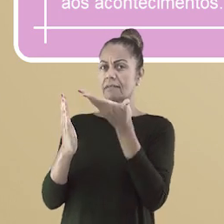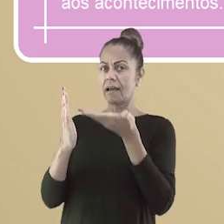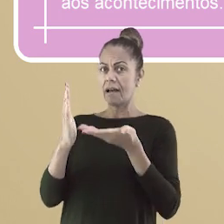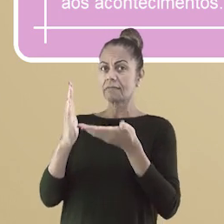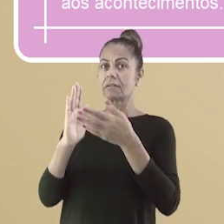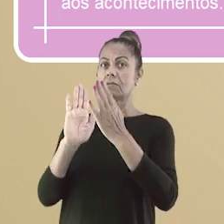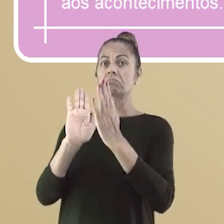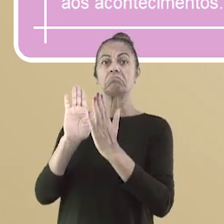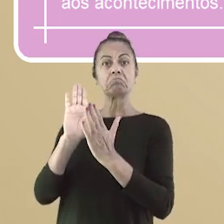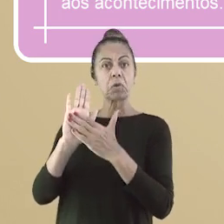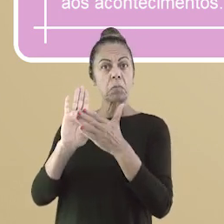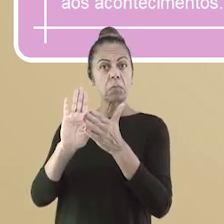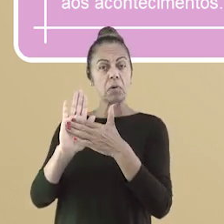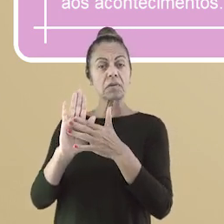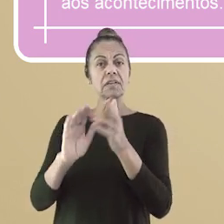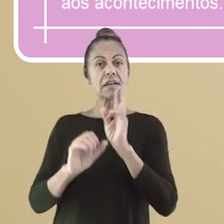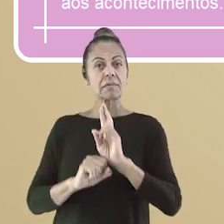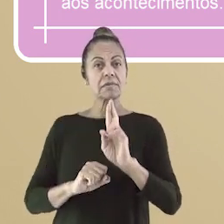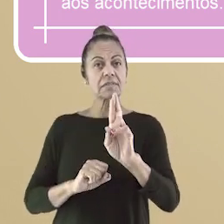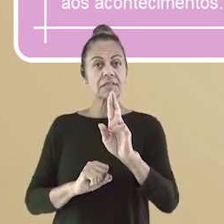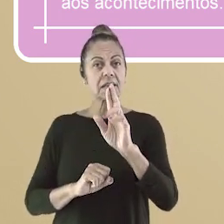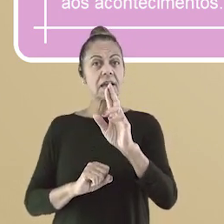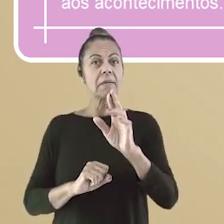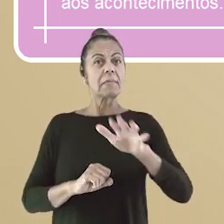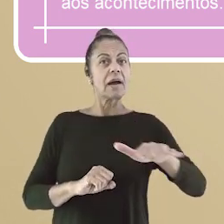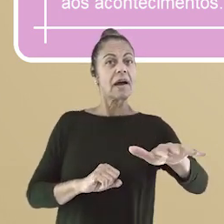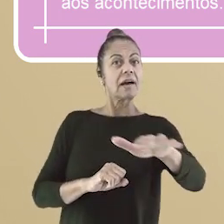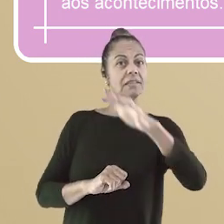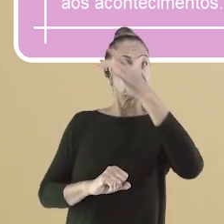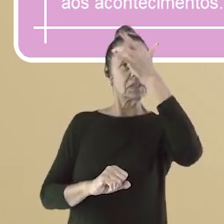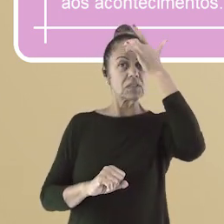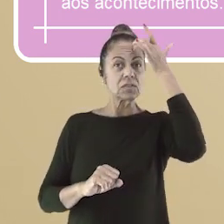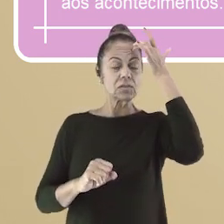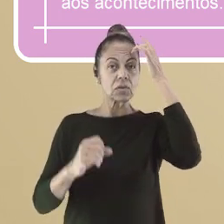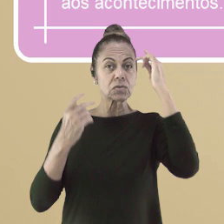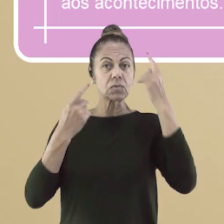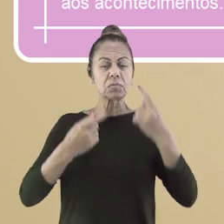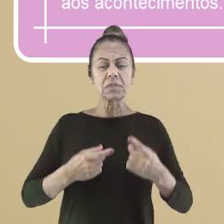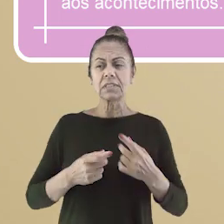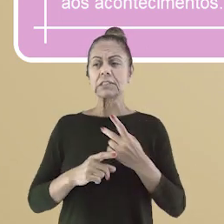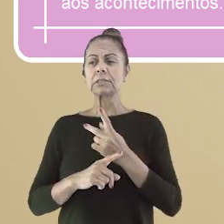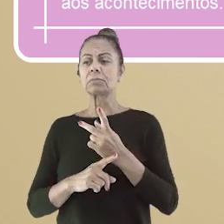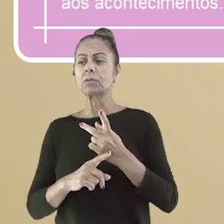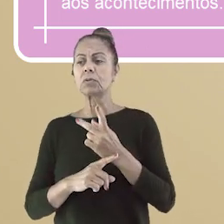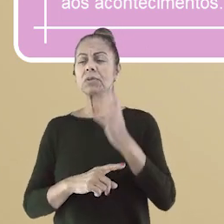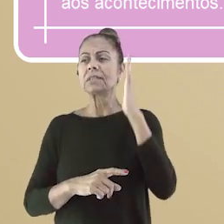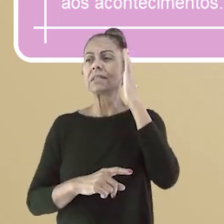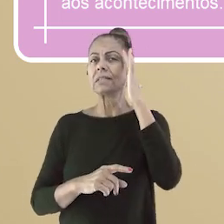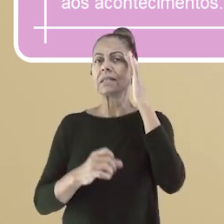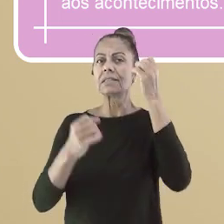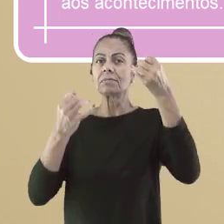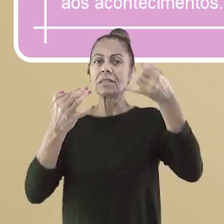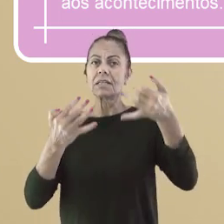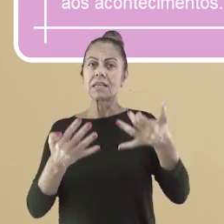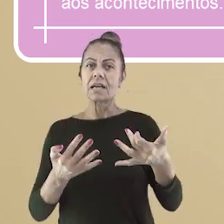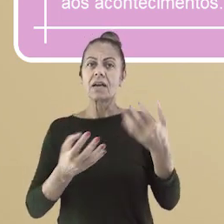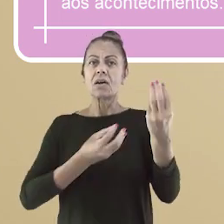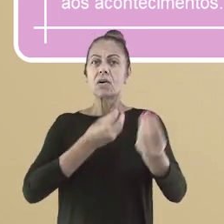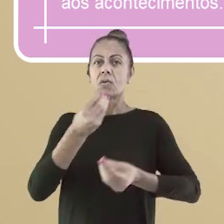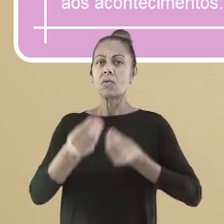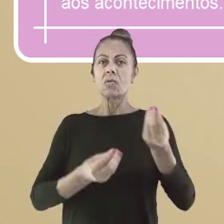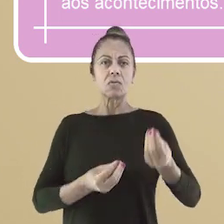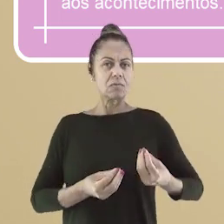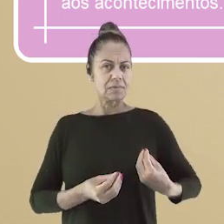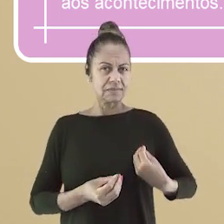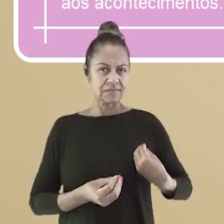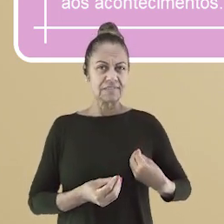a apresentar respostas para o ser humano que, de modo geral, busca entender e explicar a realidade em